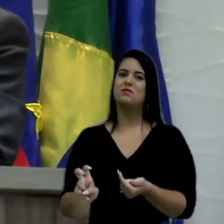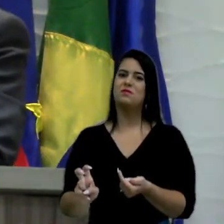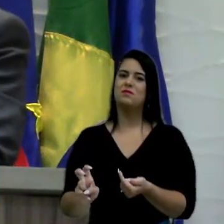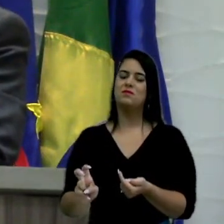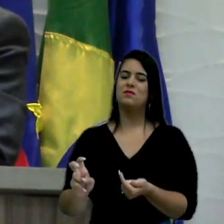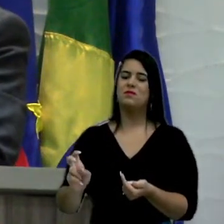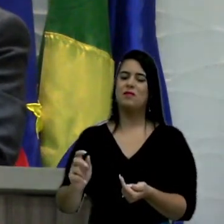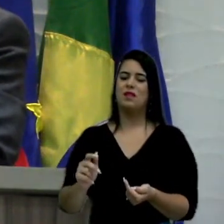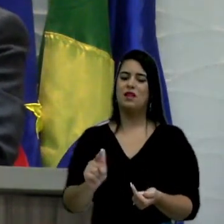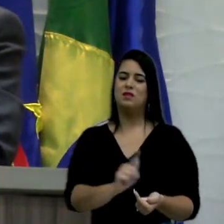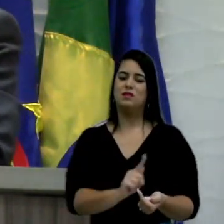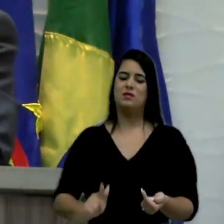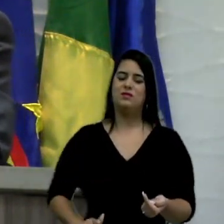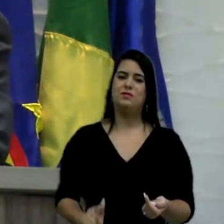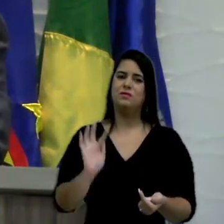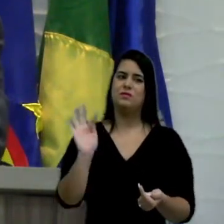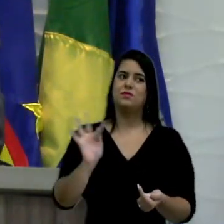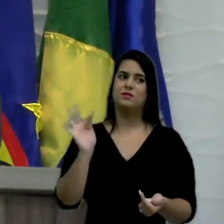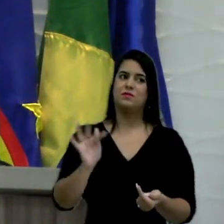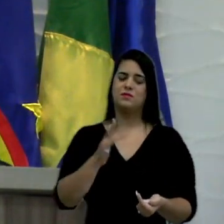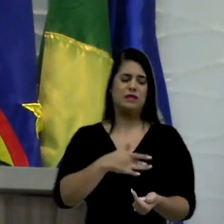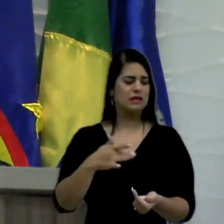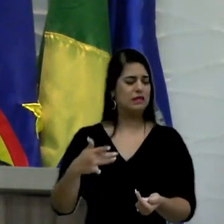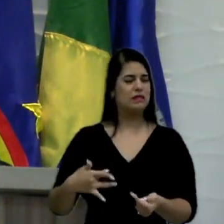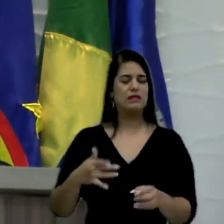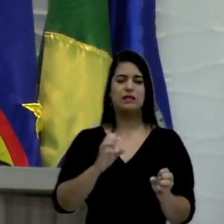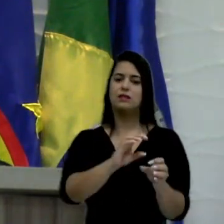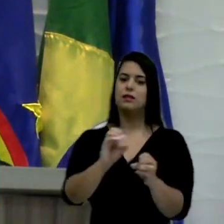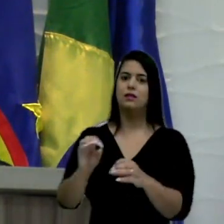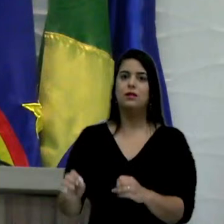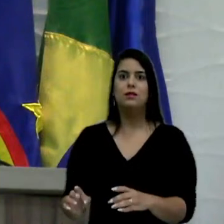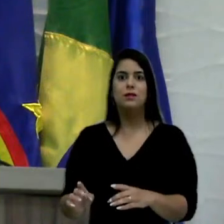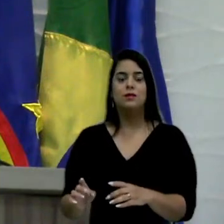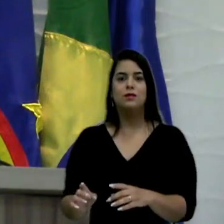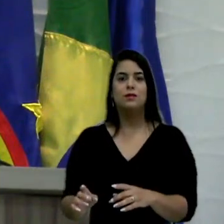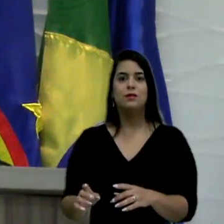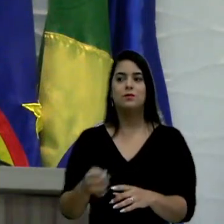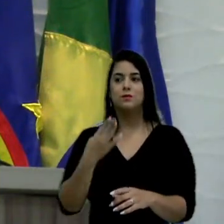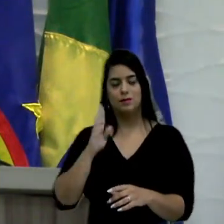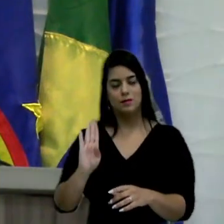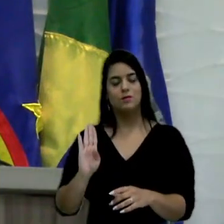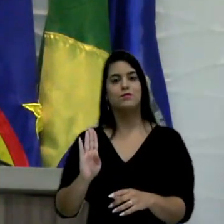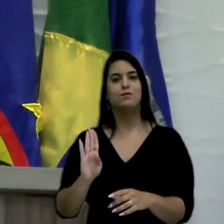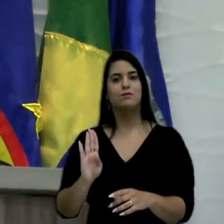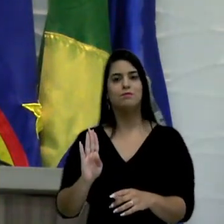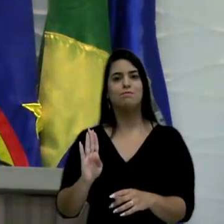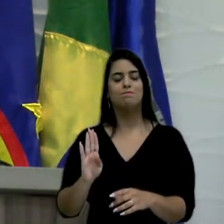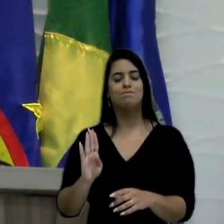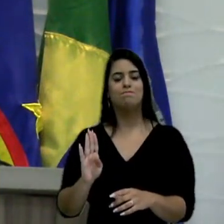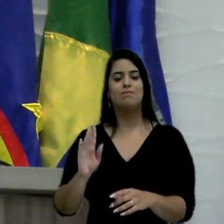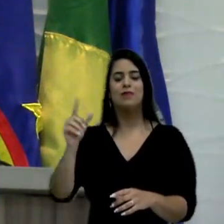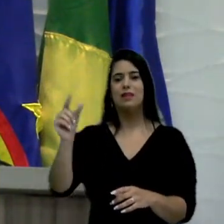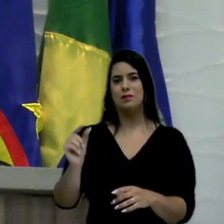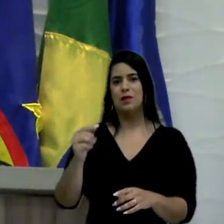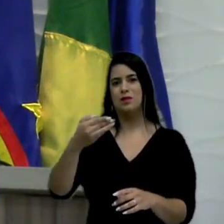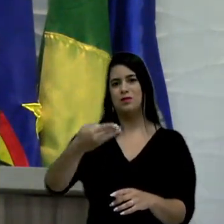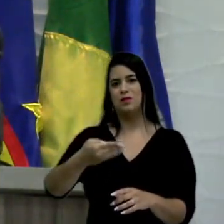do governo federal para a saúde, para a educação, principalmente, vai vir referente a